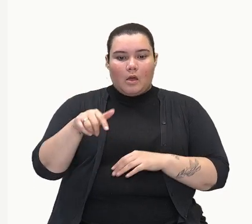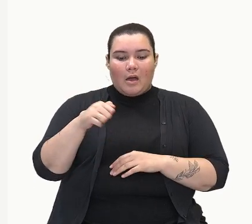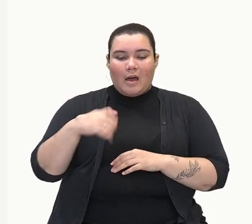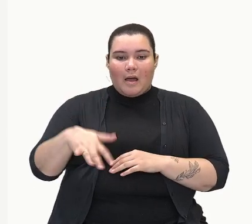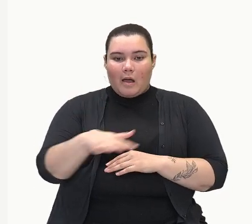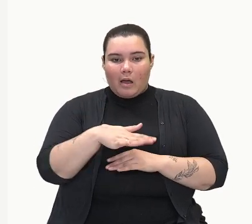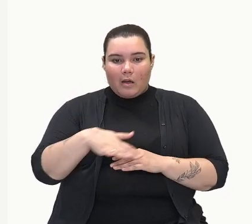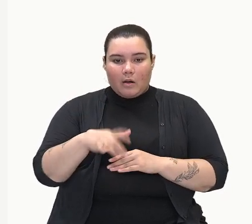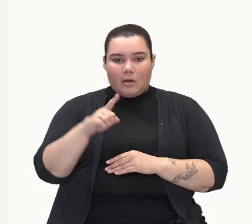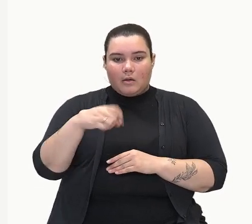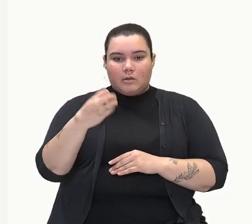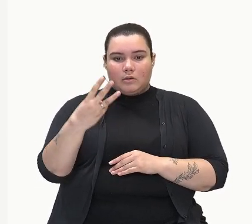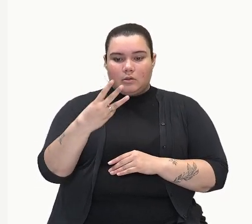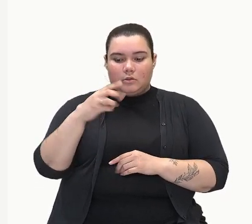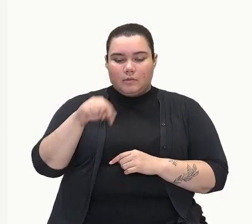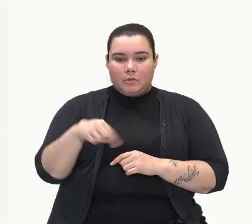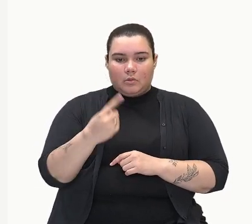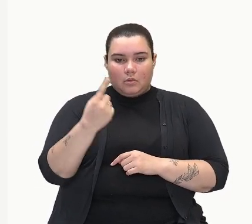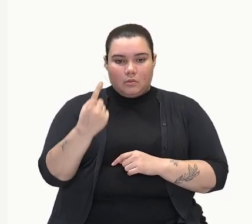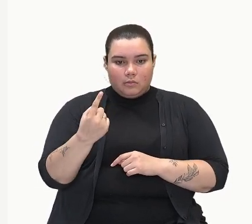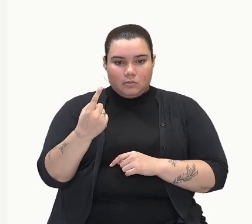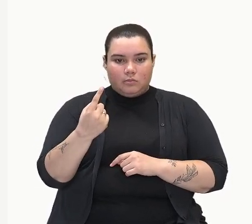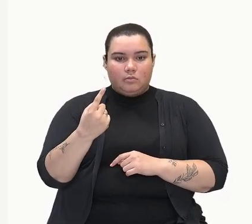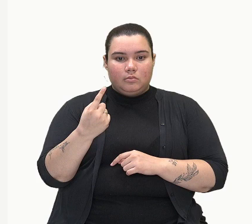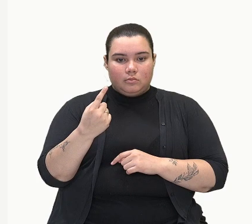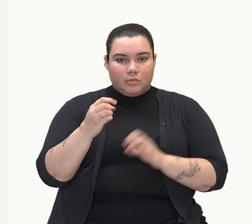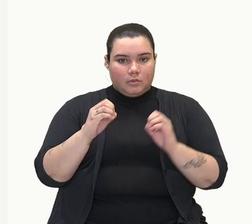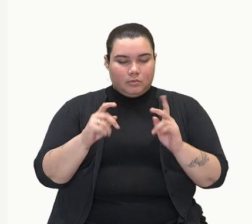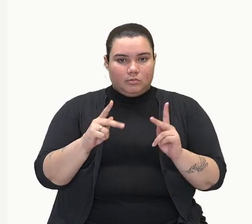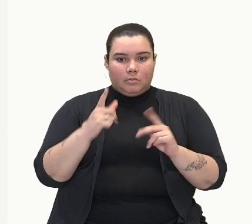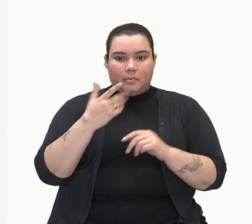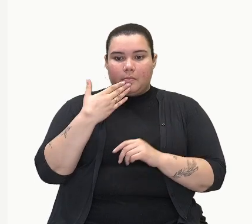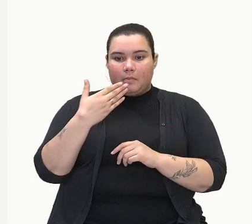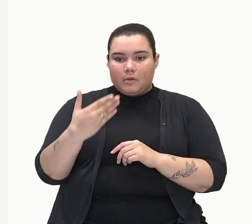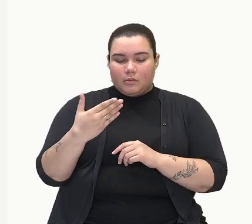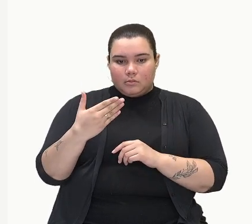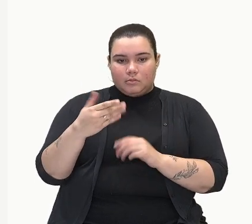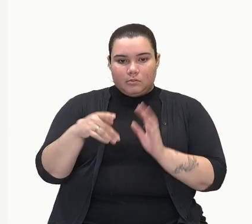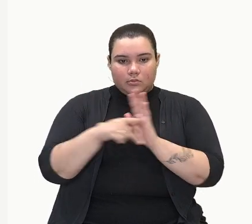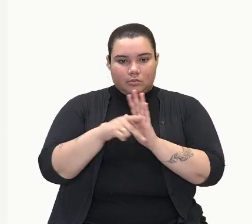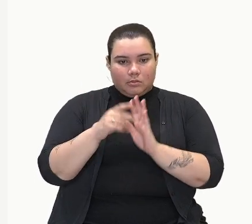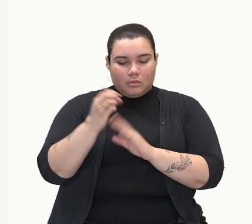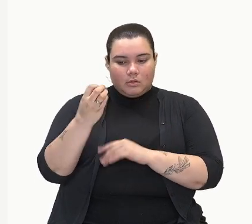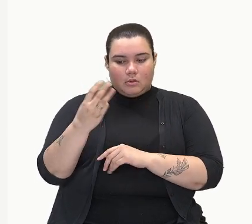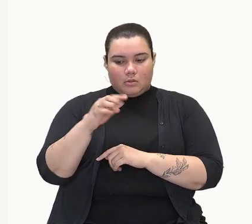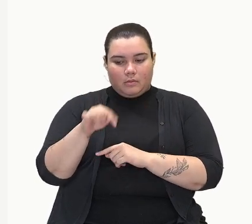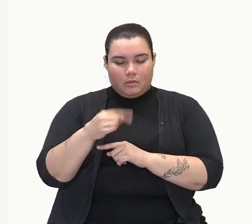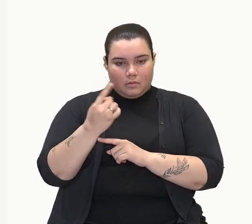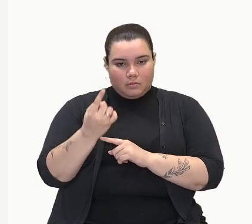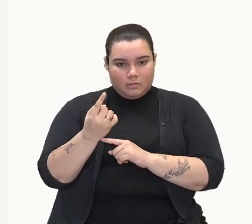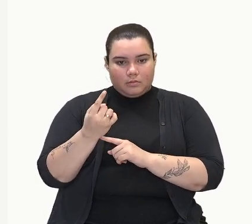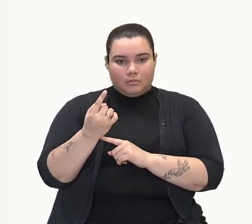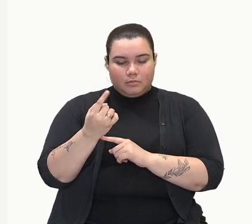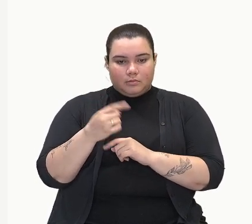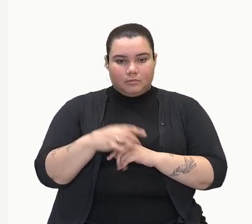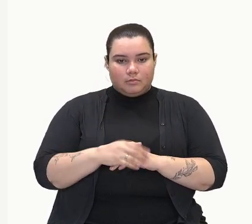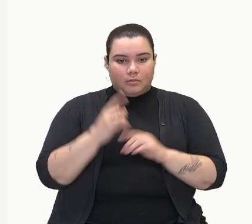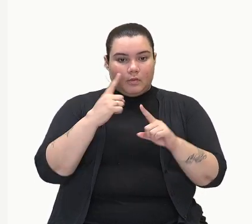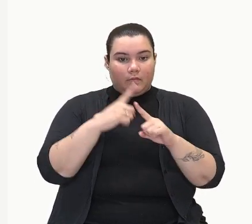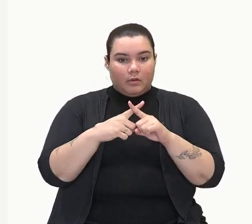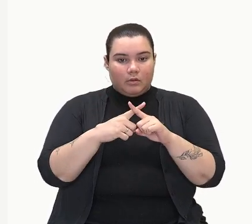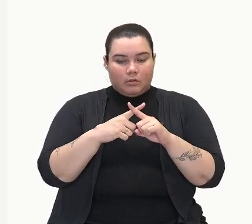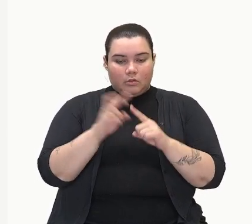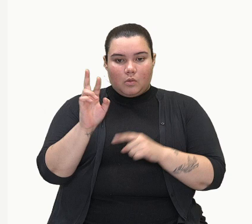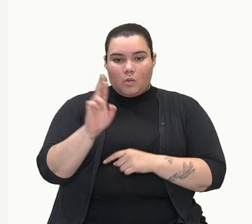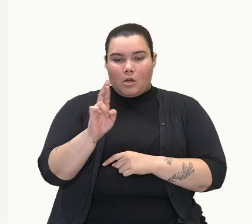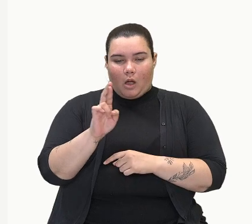ser 3,1, porque ele está pedindo para nós adotarmos 3,1, vezes